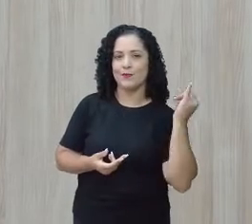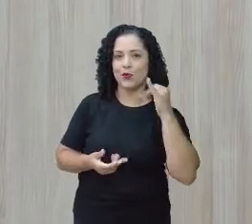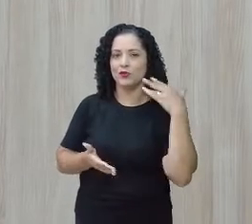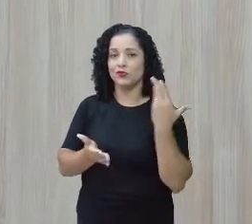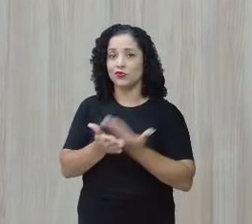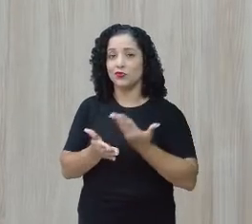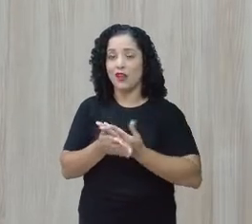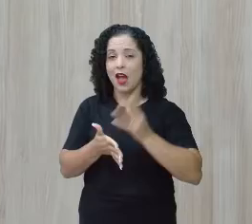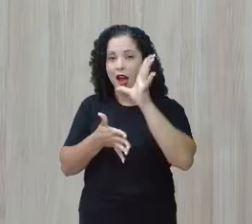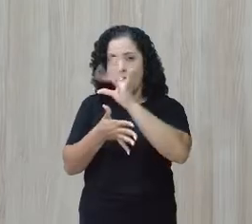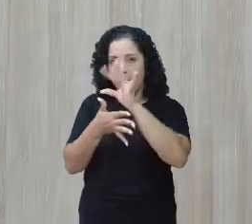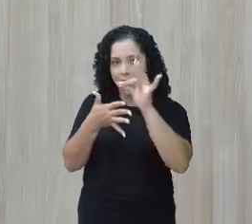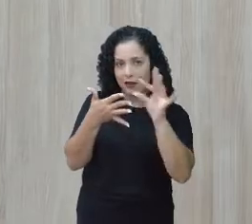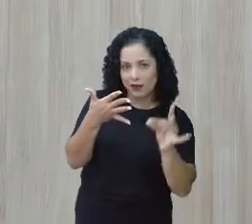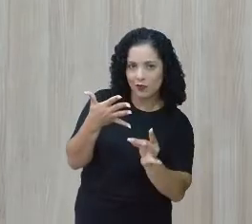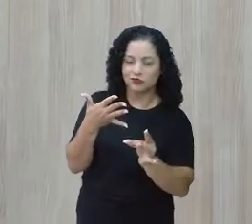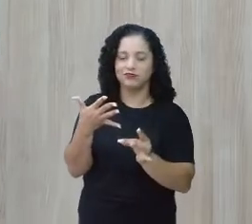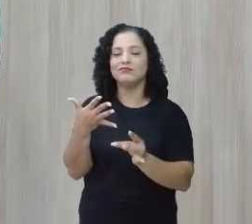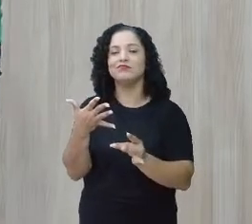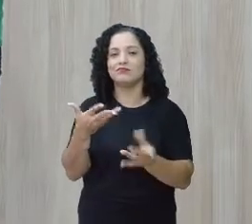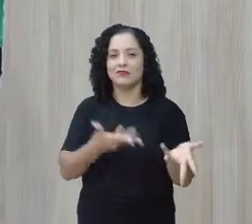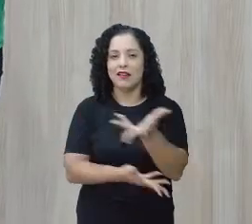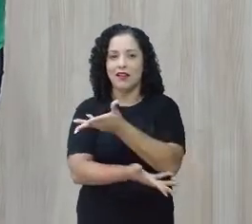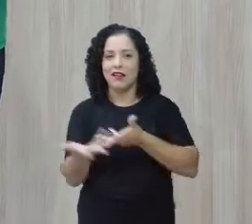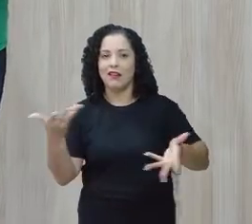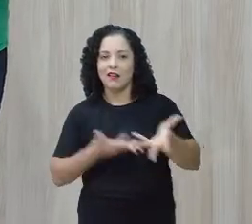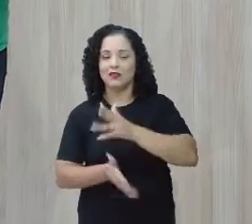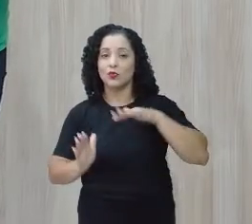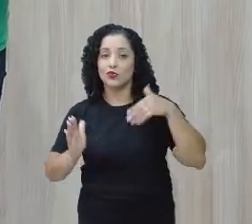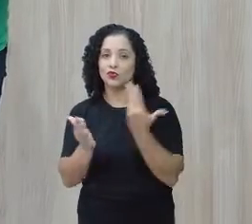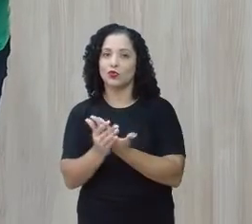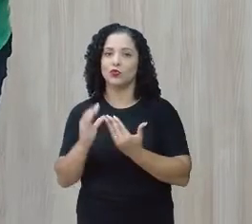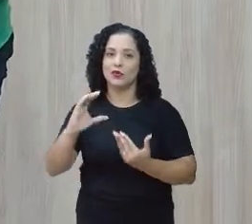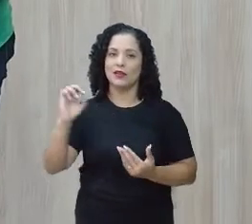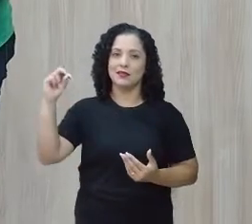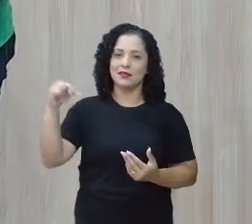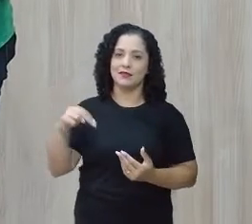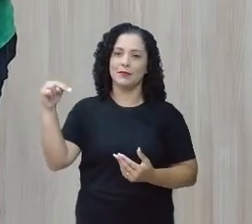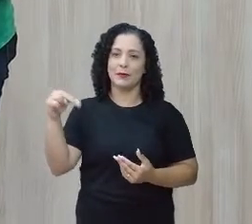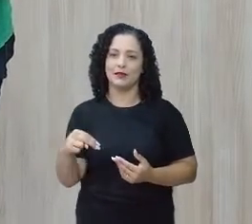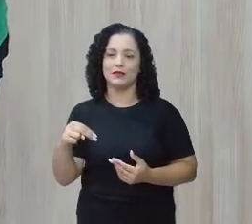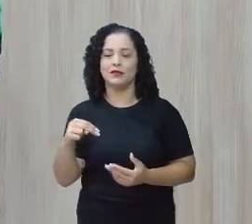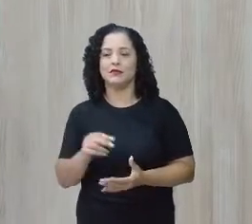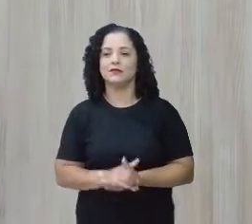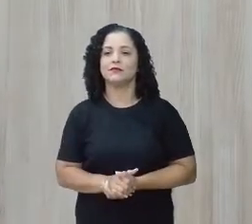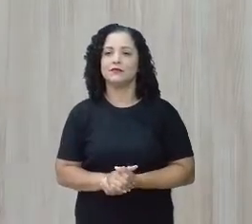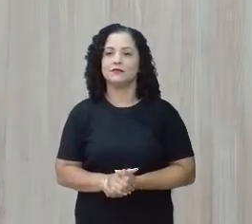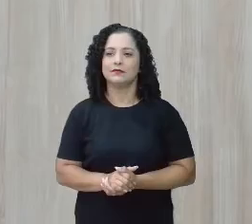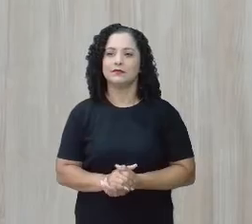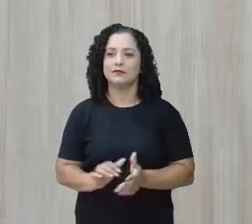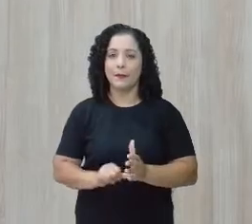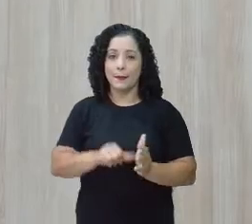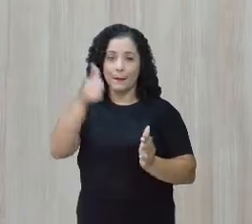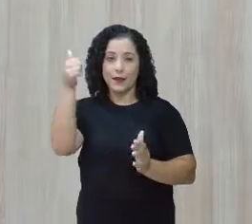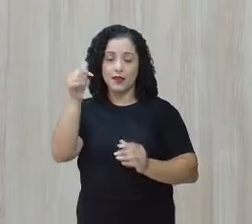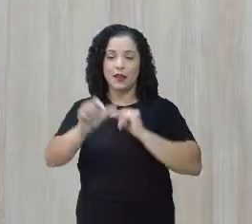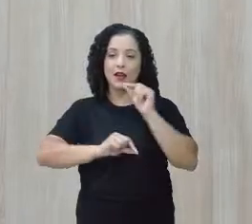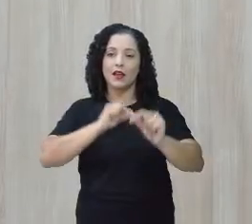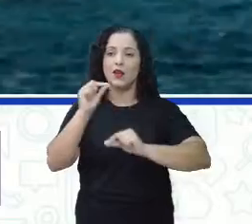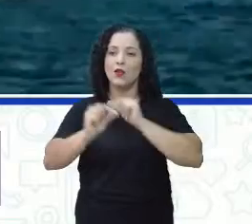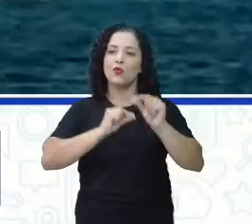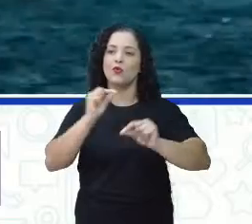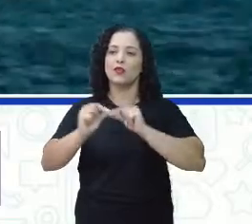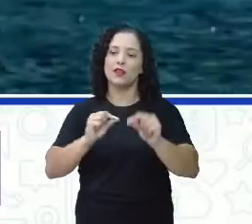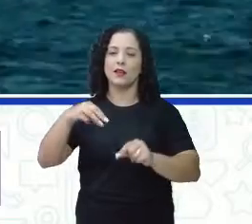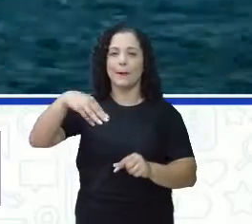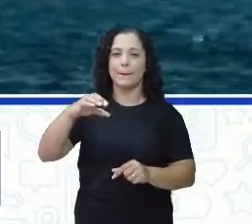um deles, né? Em relação aí ao estudo da cinemática. A primeira coisa que eu estou mostrando a vocês é